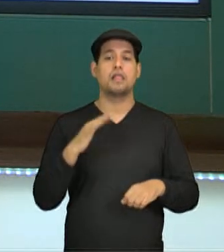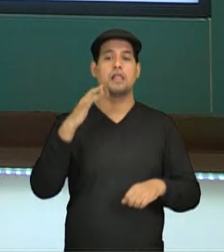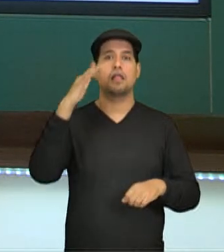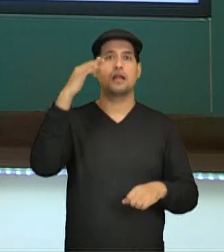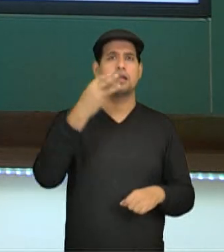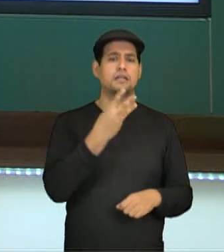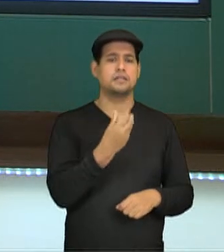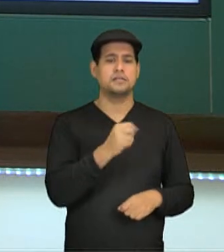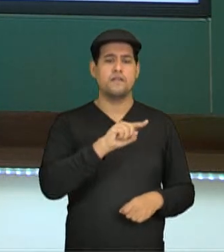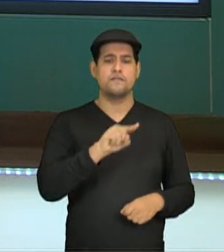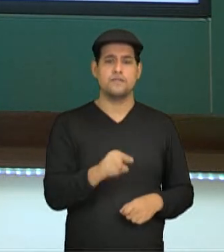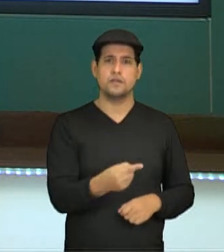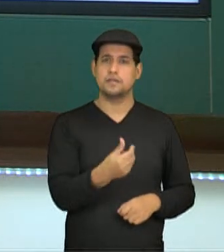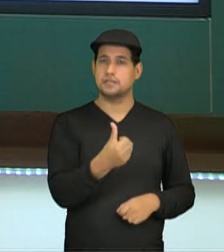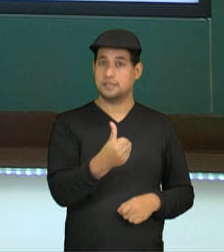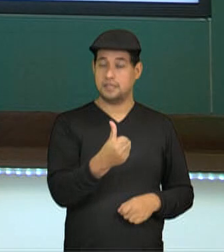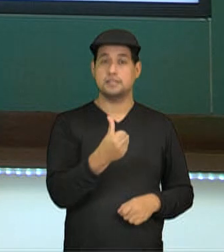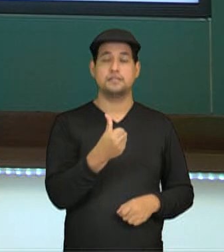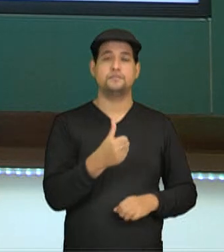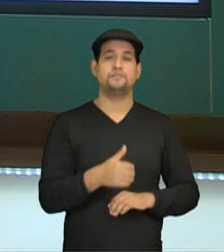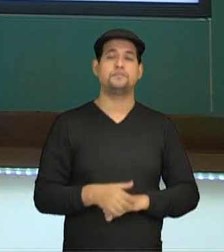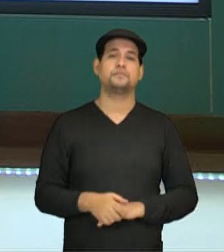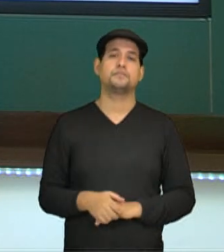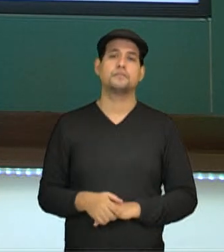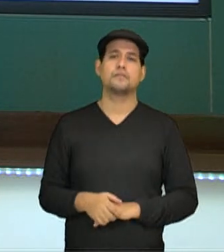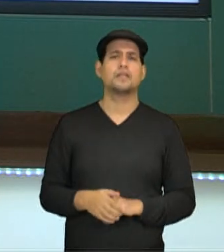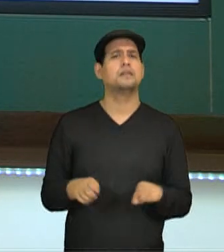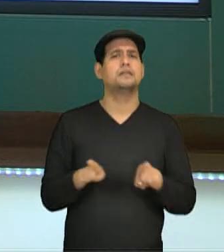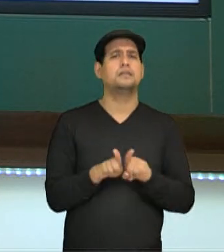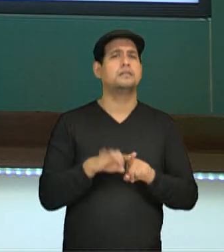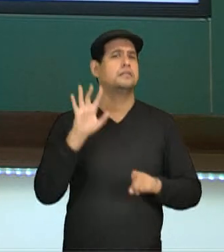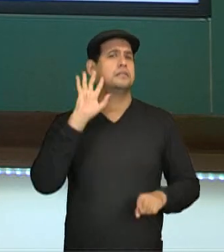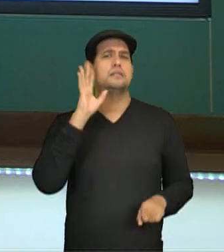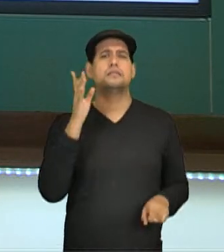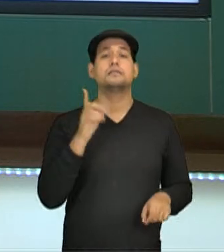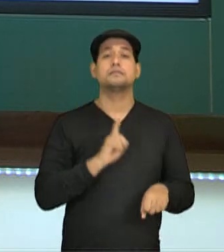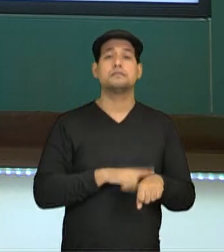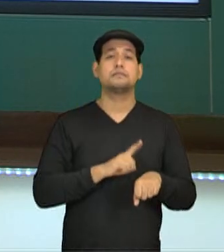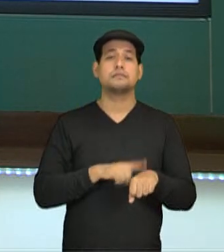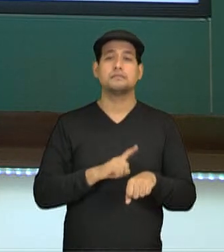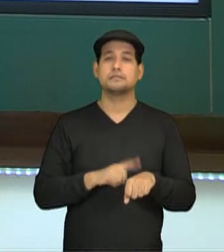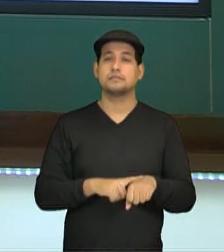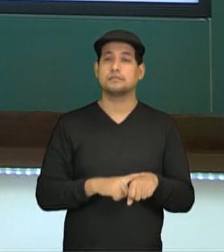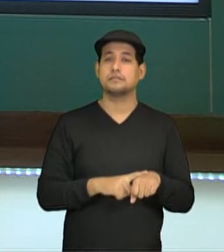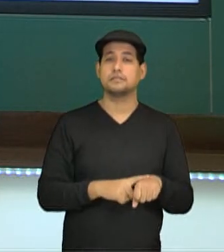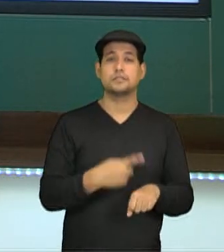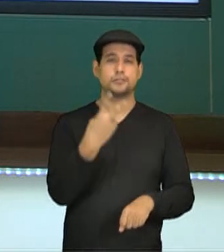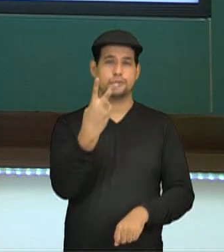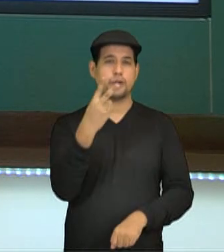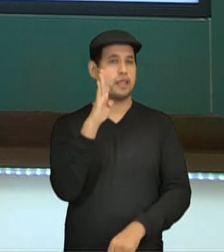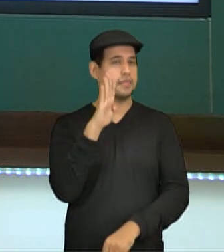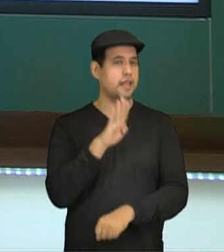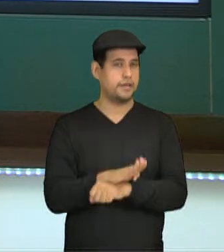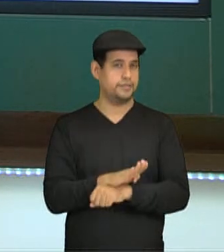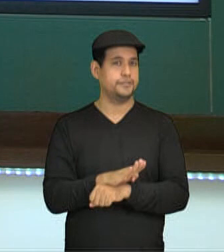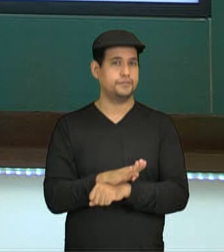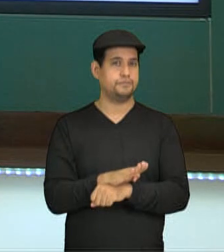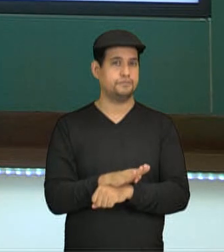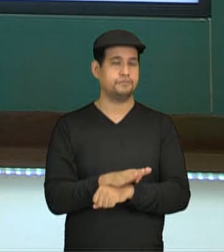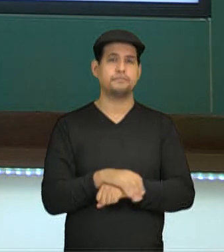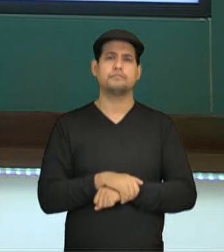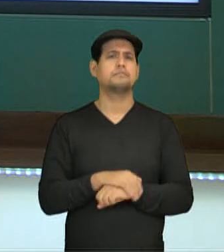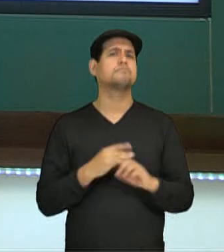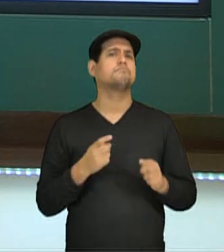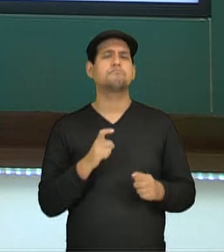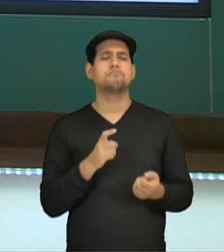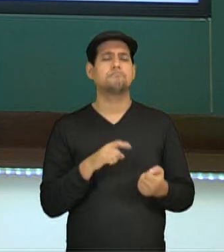de 36,6 graus Celsius e ocorreu às 14 horas aproximadamente, tá bom? Ele está perguntando qual foi